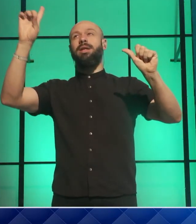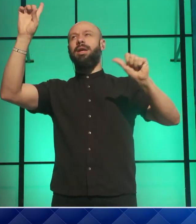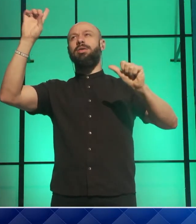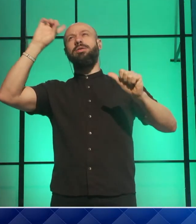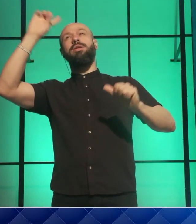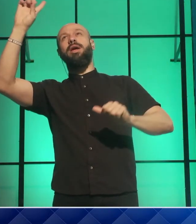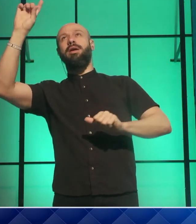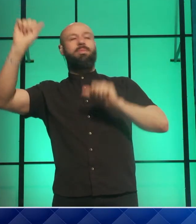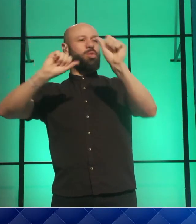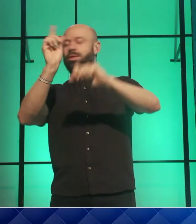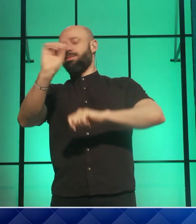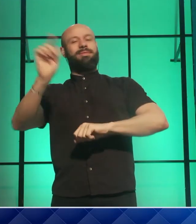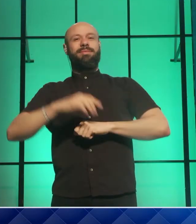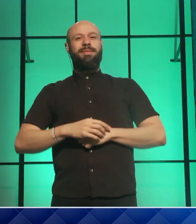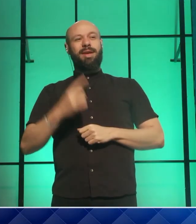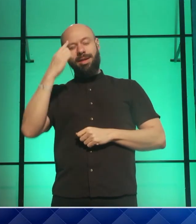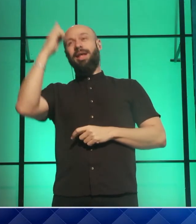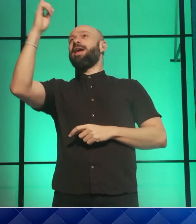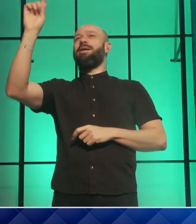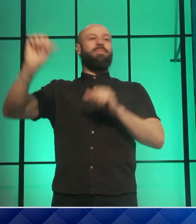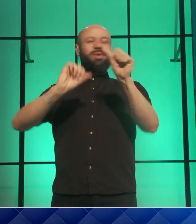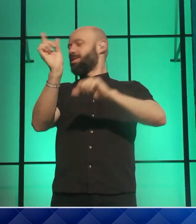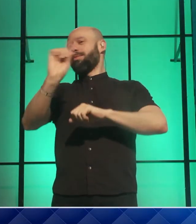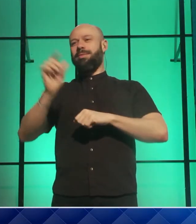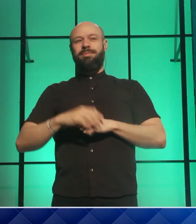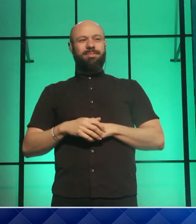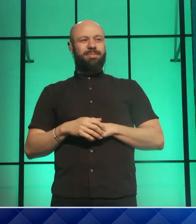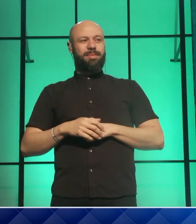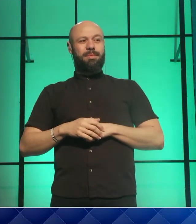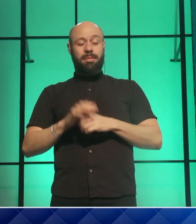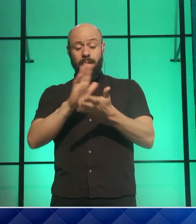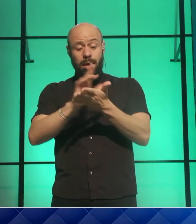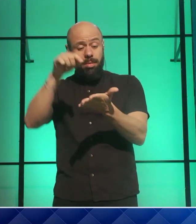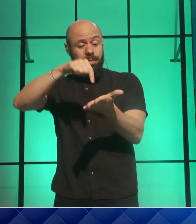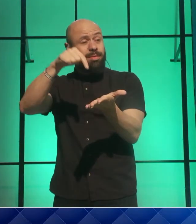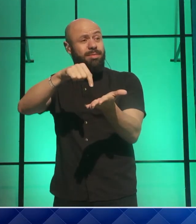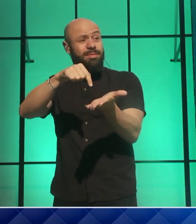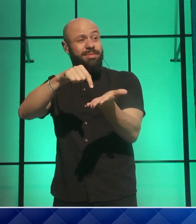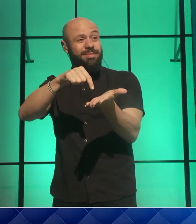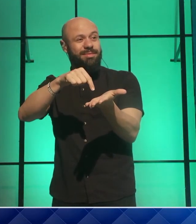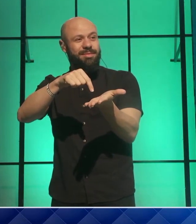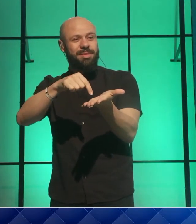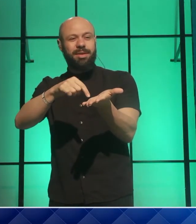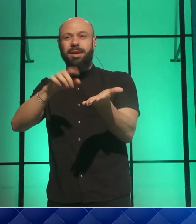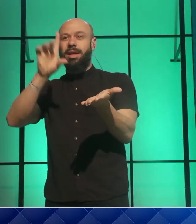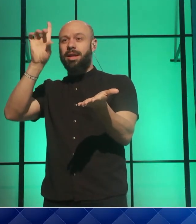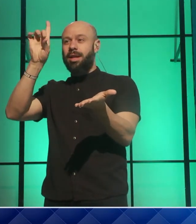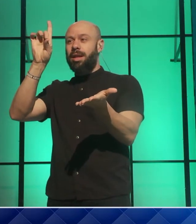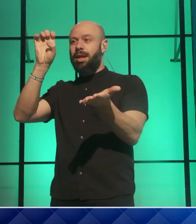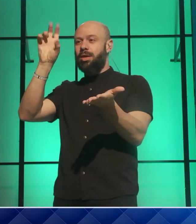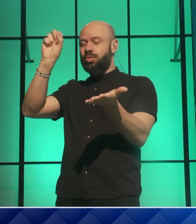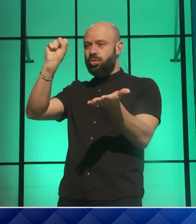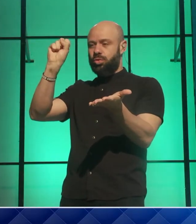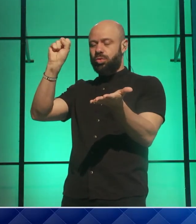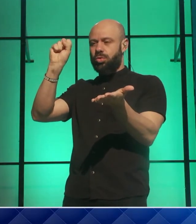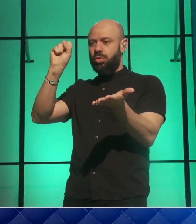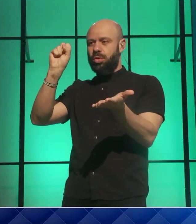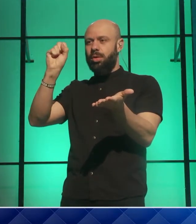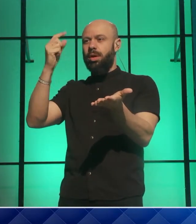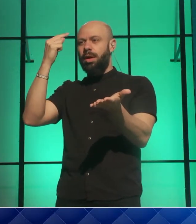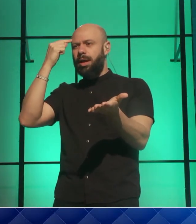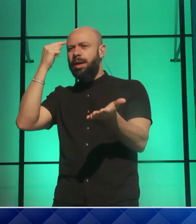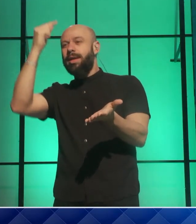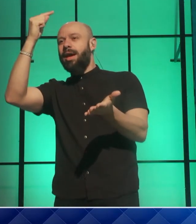clara, é uma resposta óbvia das palavras de Deus, da Bíblia, das Escrituras. Deus não muda